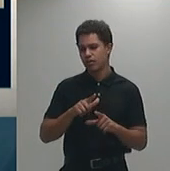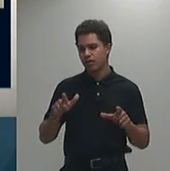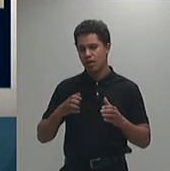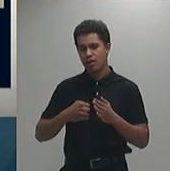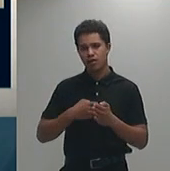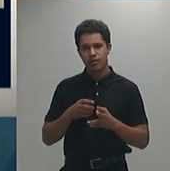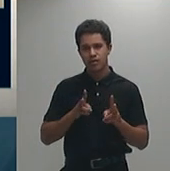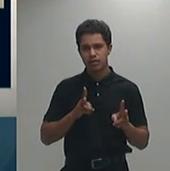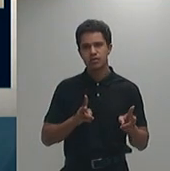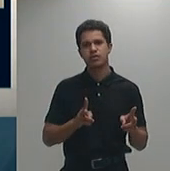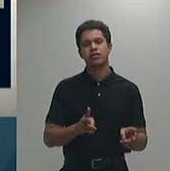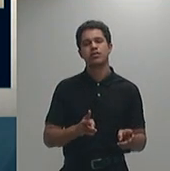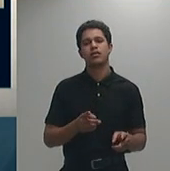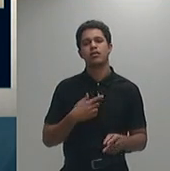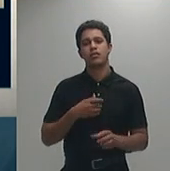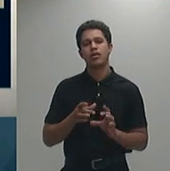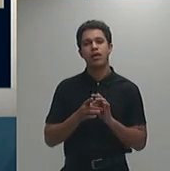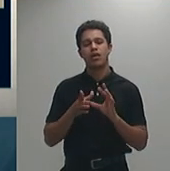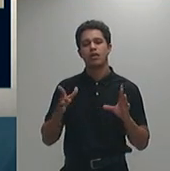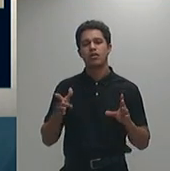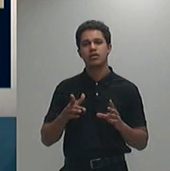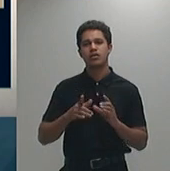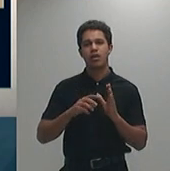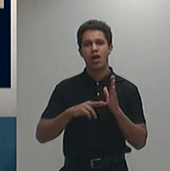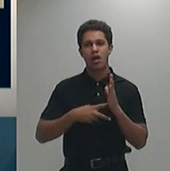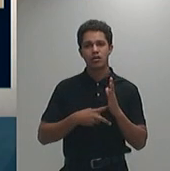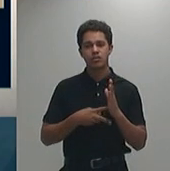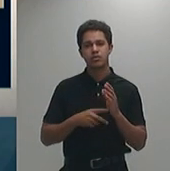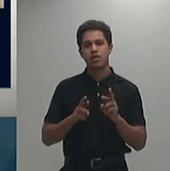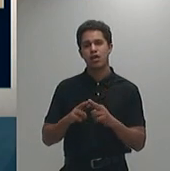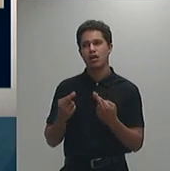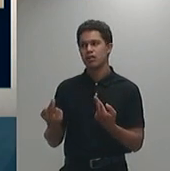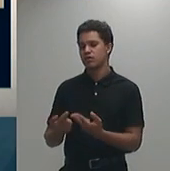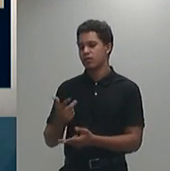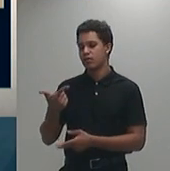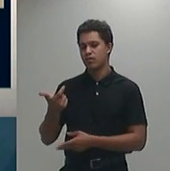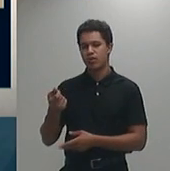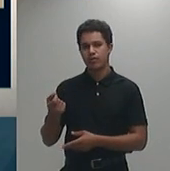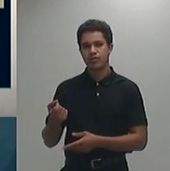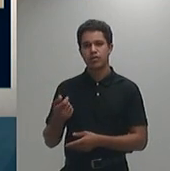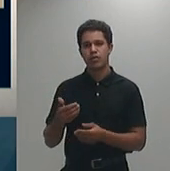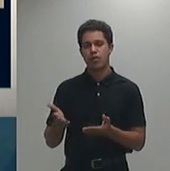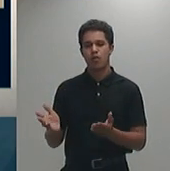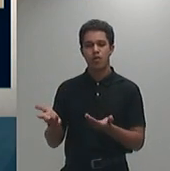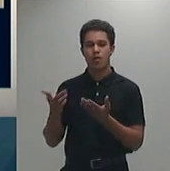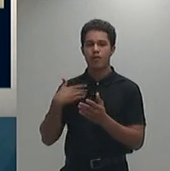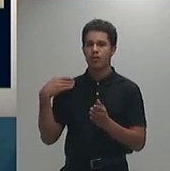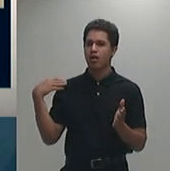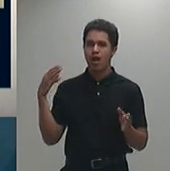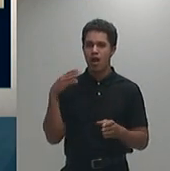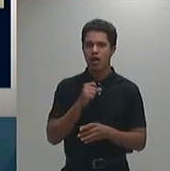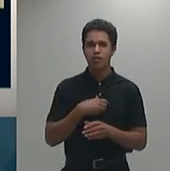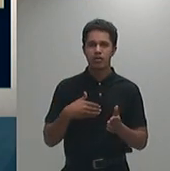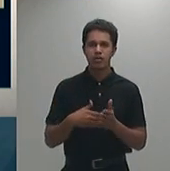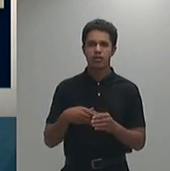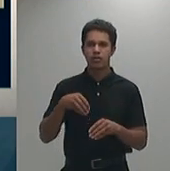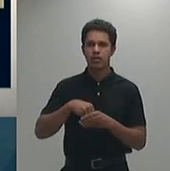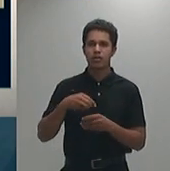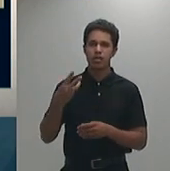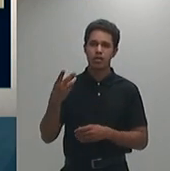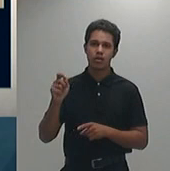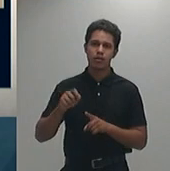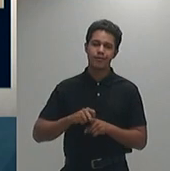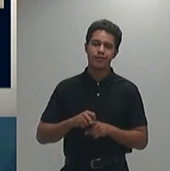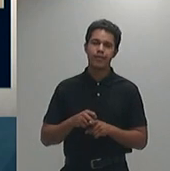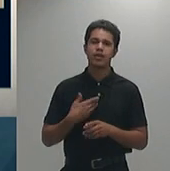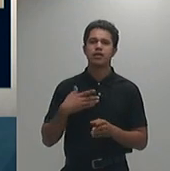autorização assembleia na Assembleia de 2020 por um modelo de imediata dentro dos três meses da deliberação e nos exatos termos